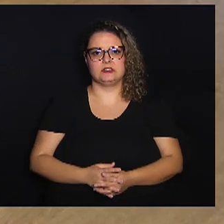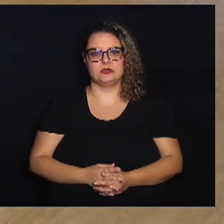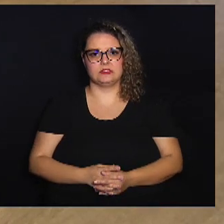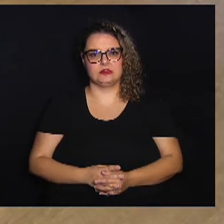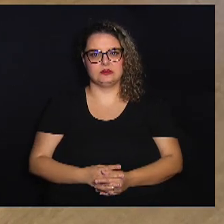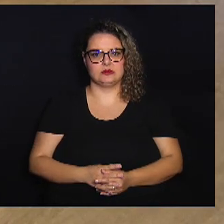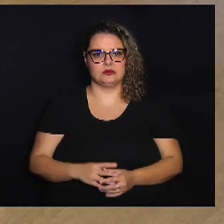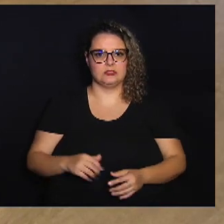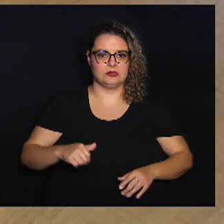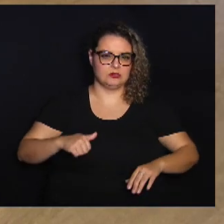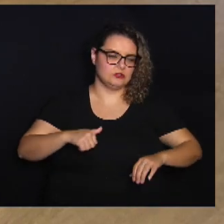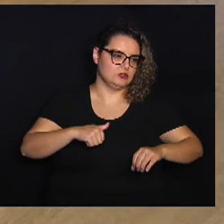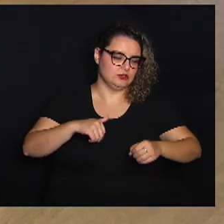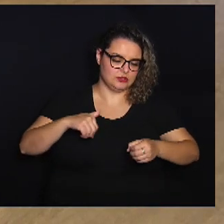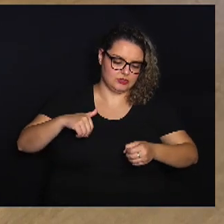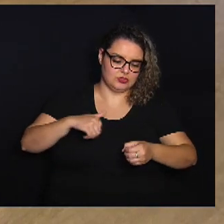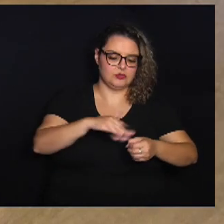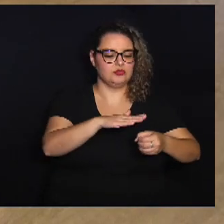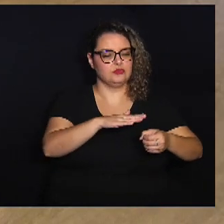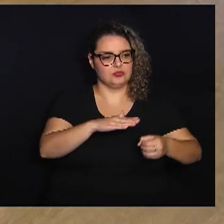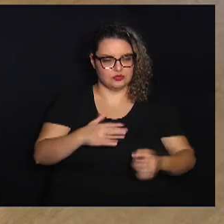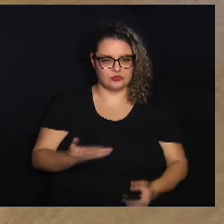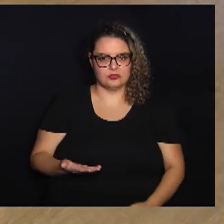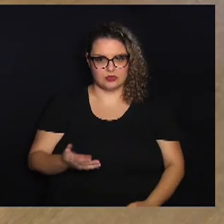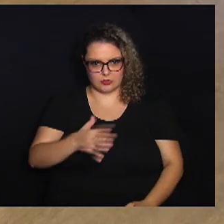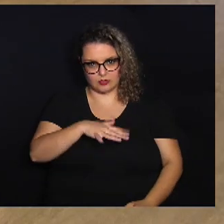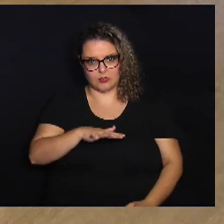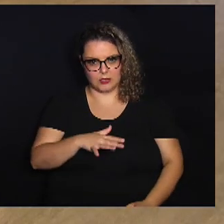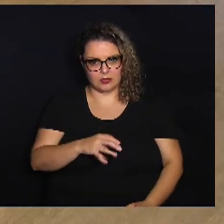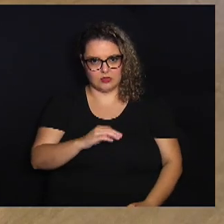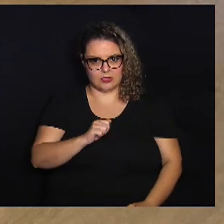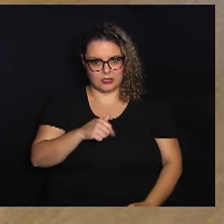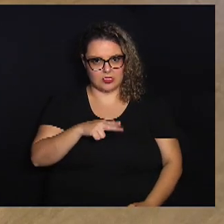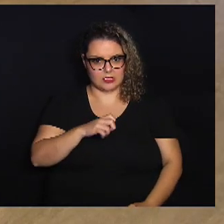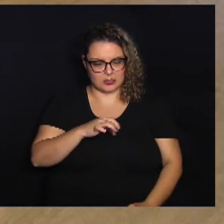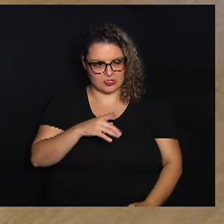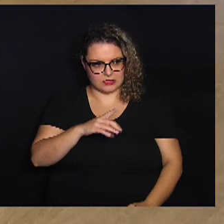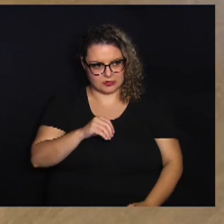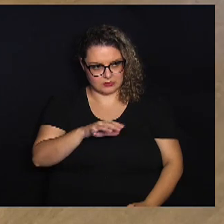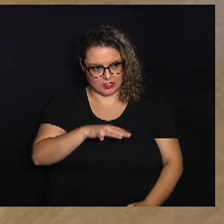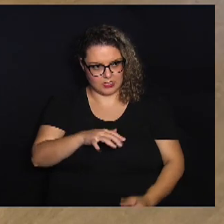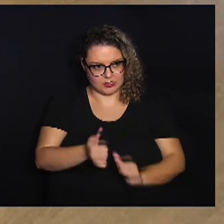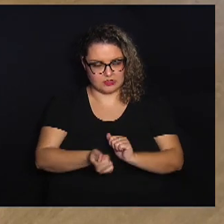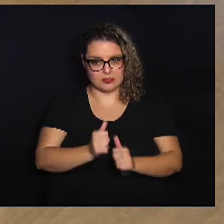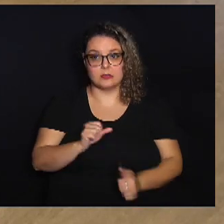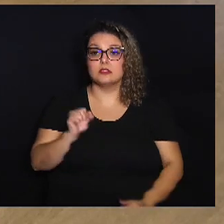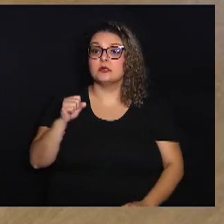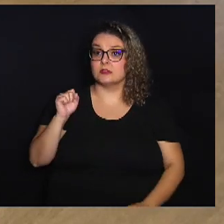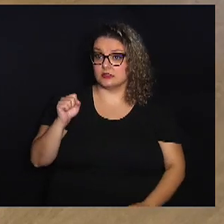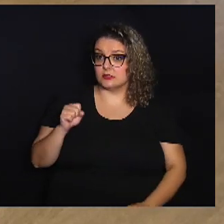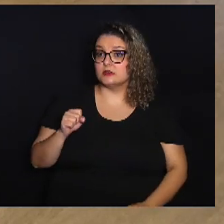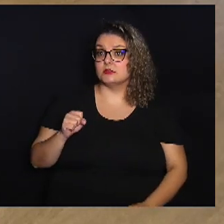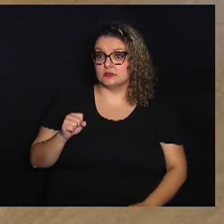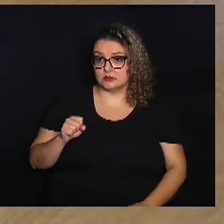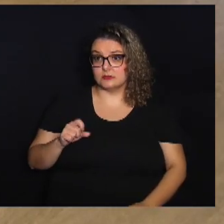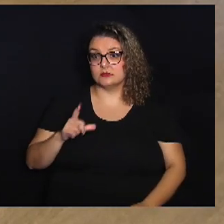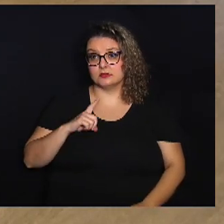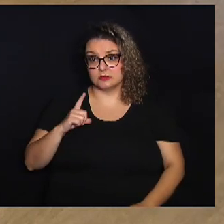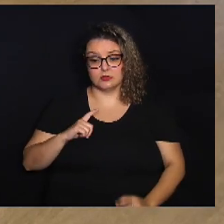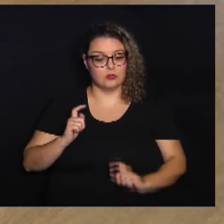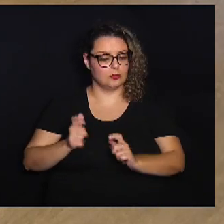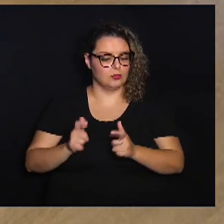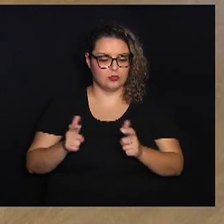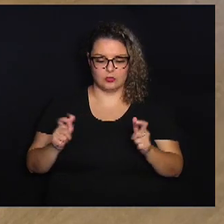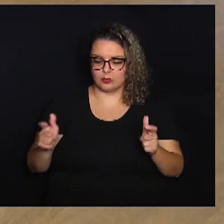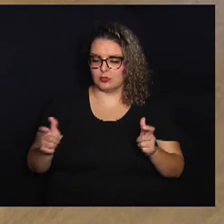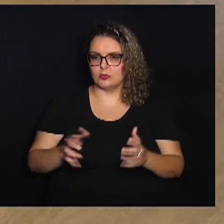né? Uma série de coisas. É um mercado que está aquecido também na parte de esporte? Sim, bastante. Assim, tem crescido muito.